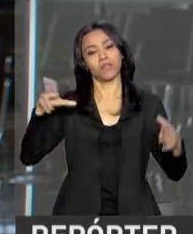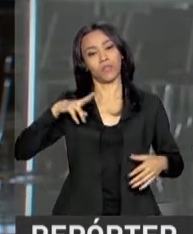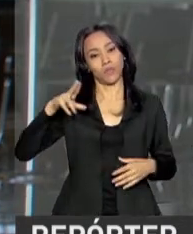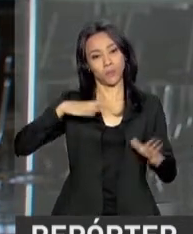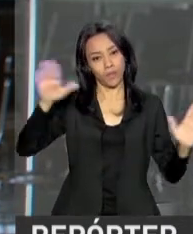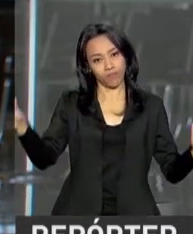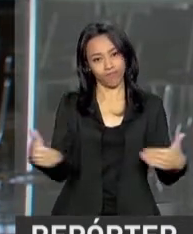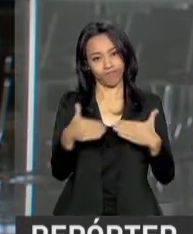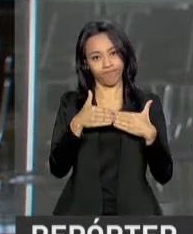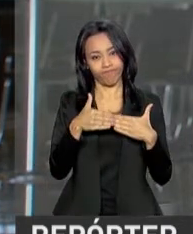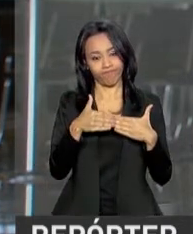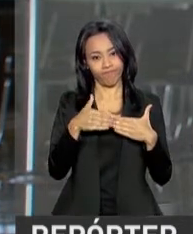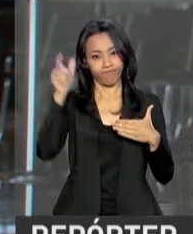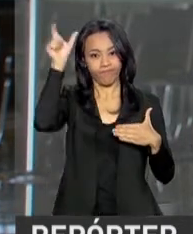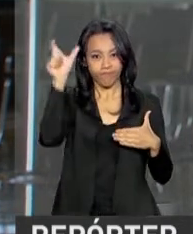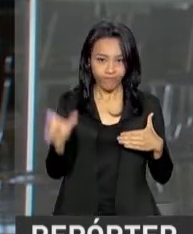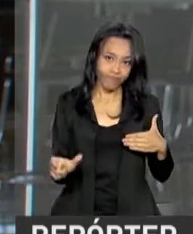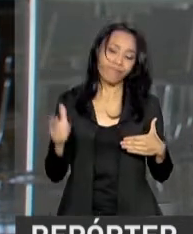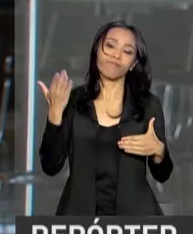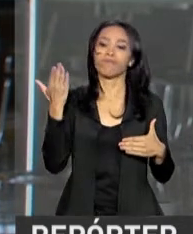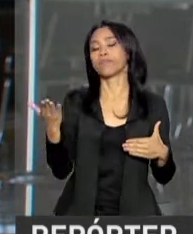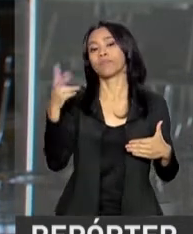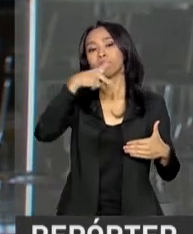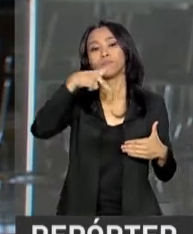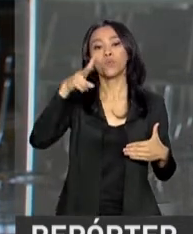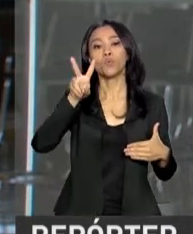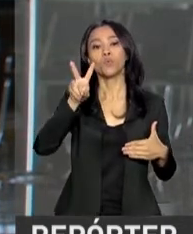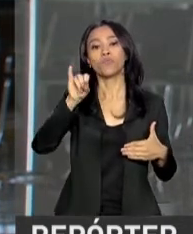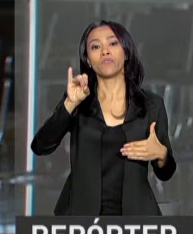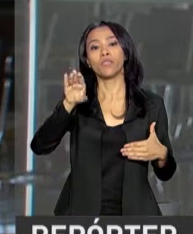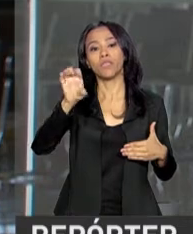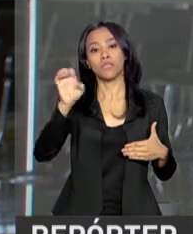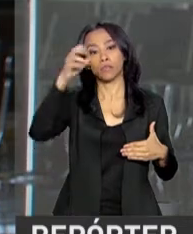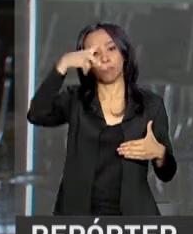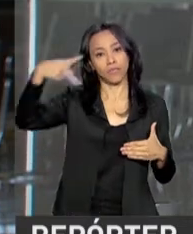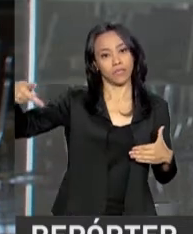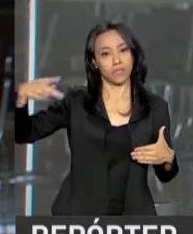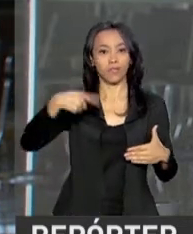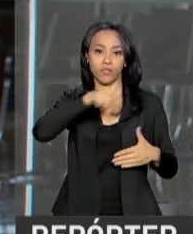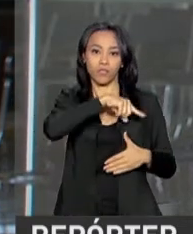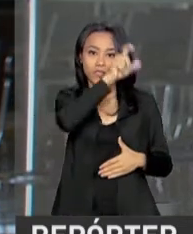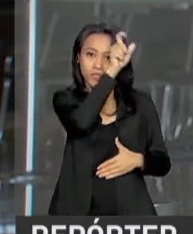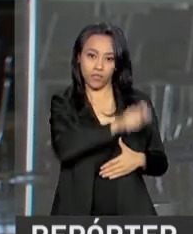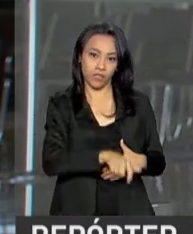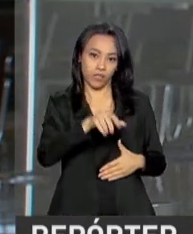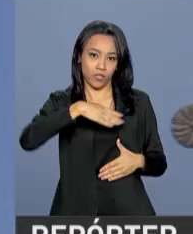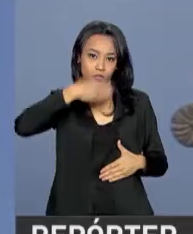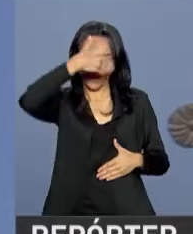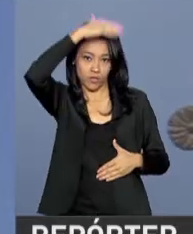vice-presidente norte-americano Mike Pence e o presidente Michel Temer. Vamos conferir.